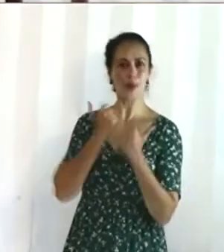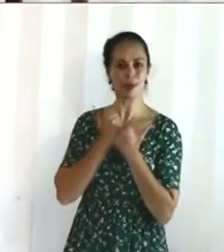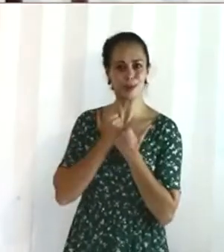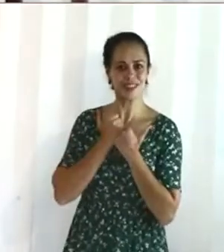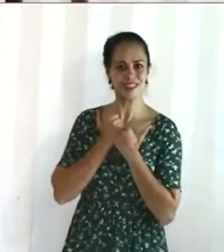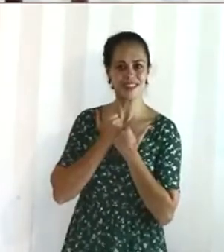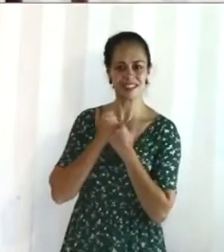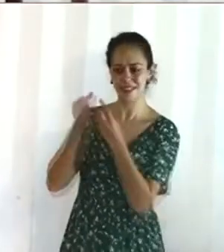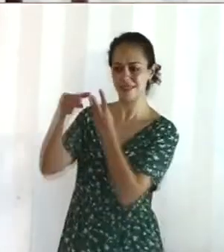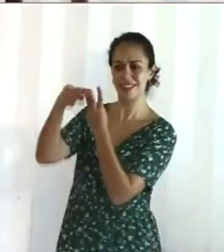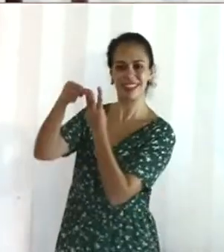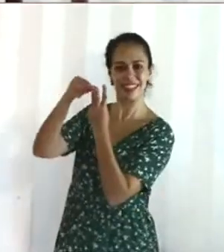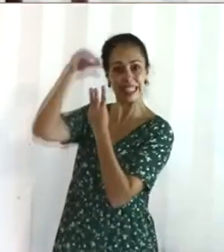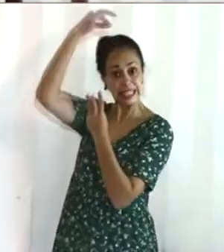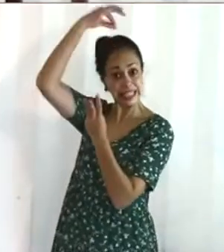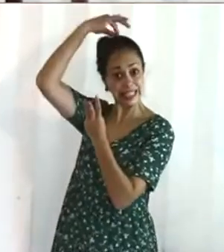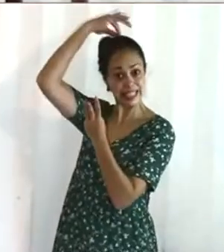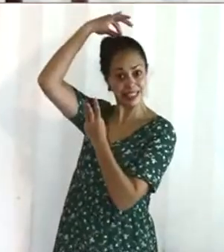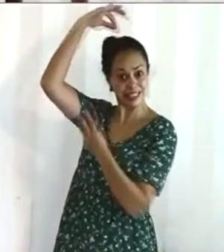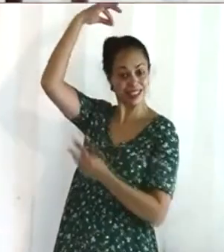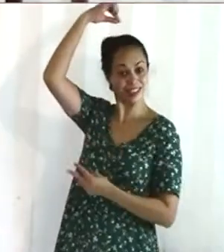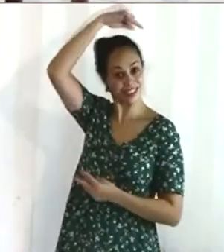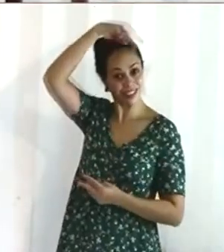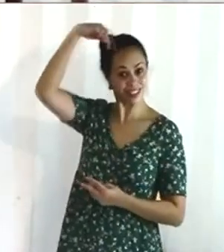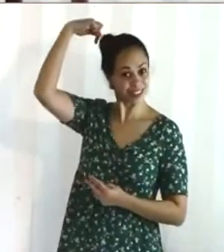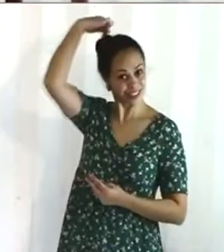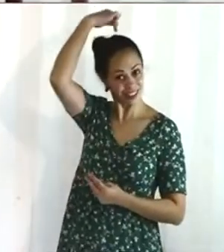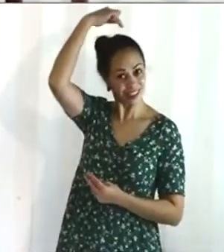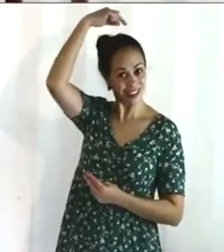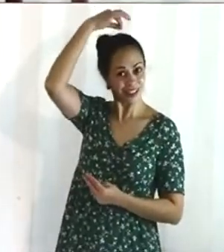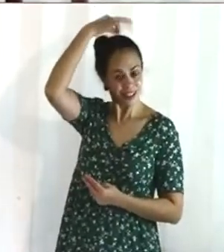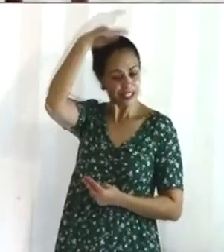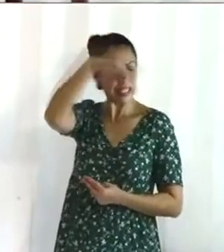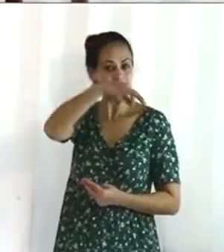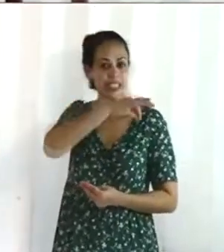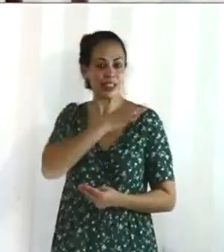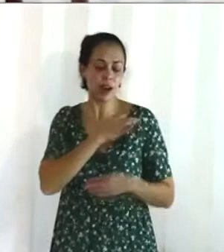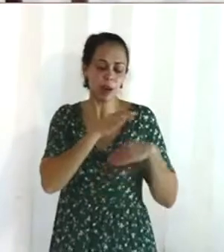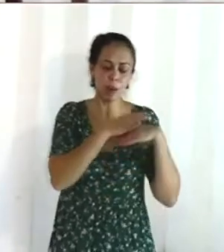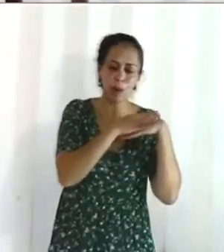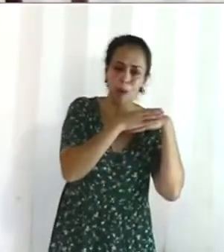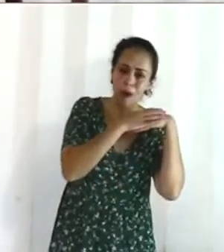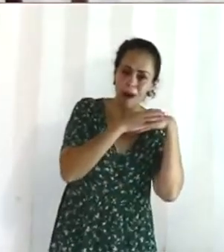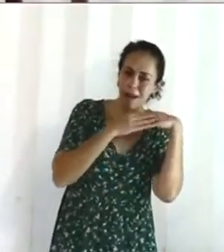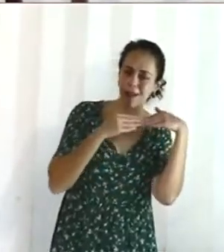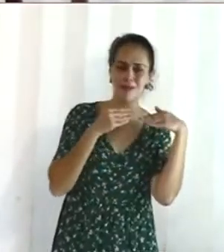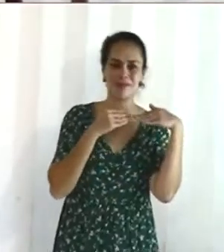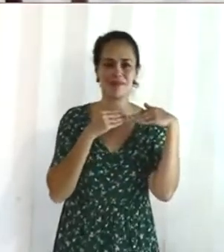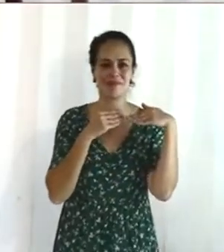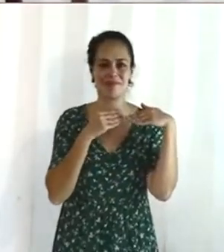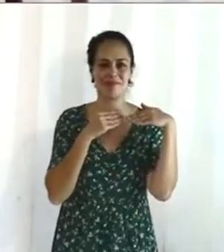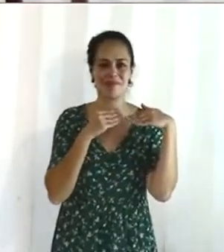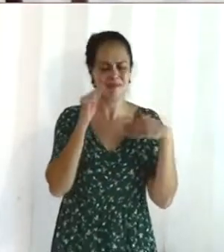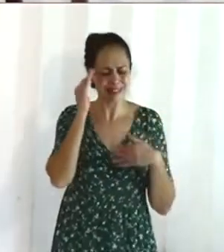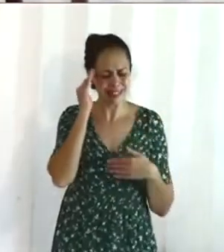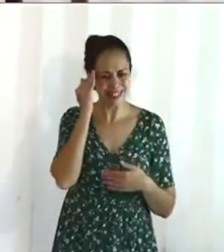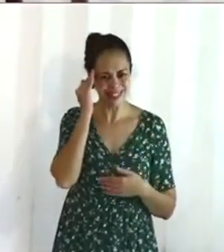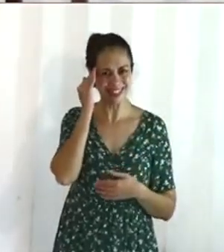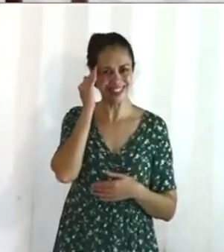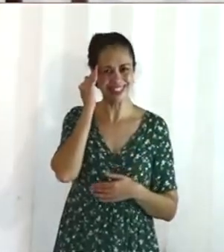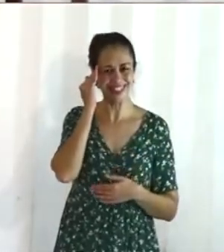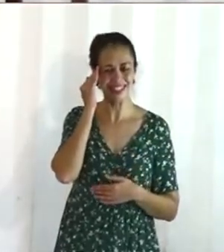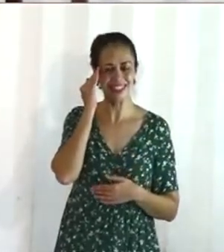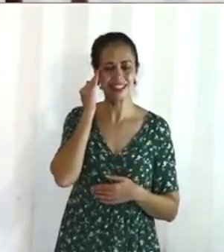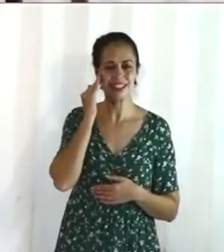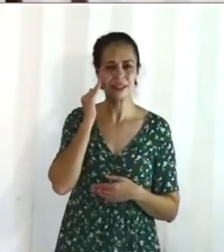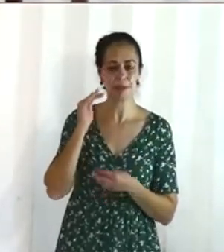na criação. E quando nós olhamos para a salvação, nós temos o Deus Pai elegendo, o Deus